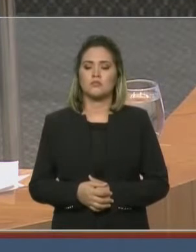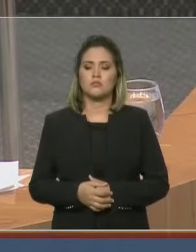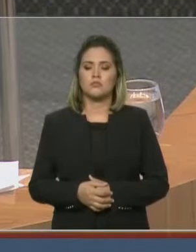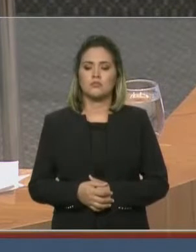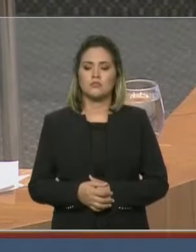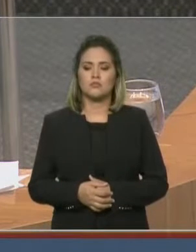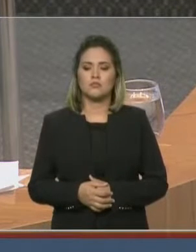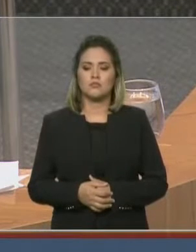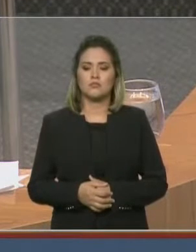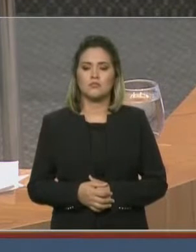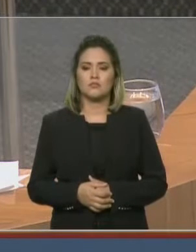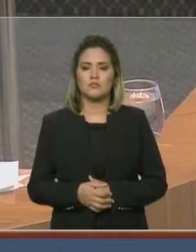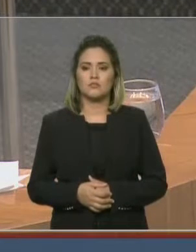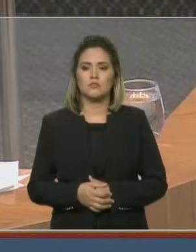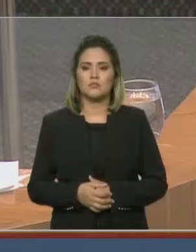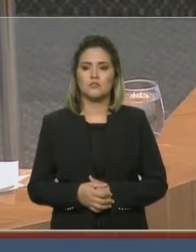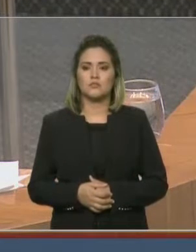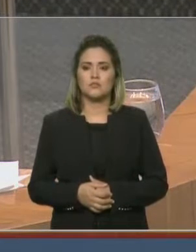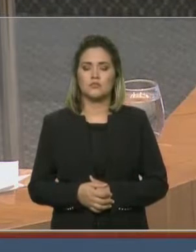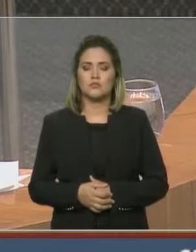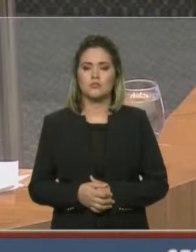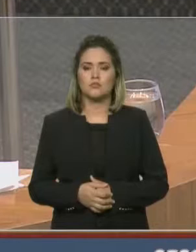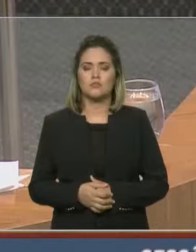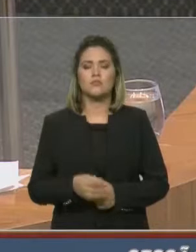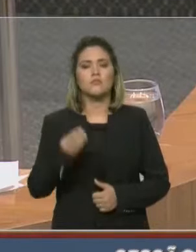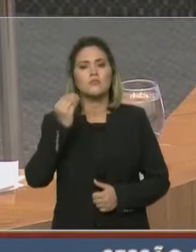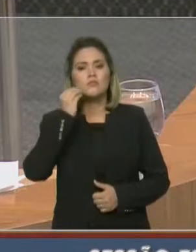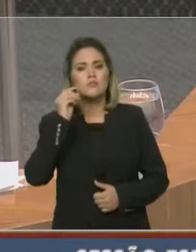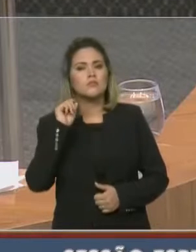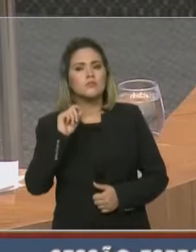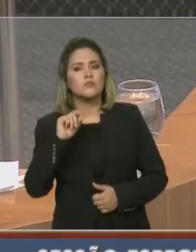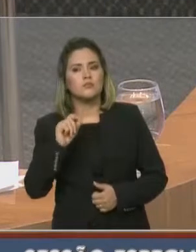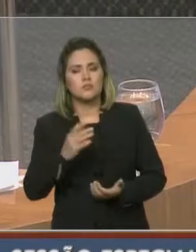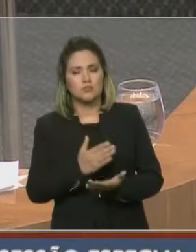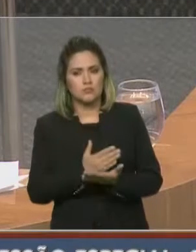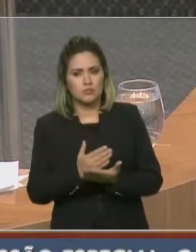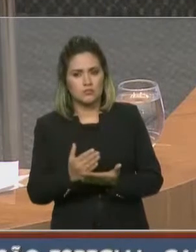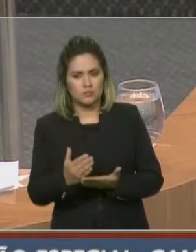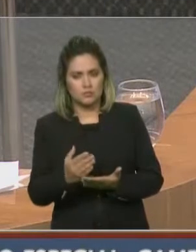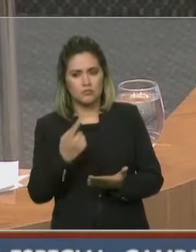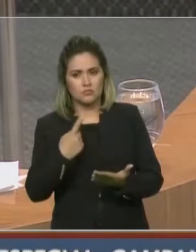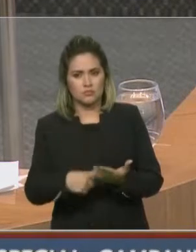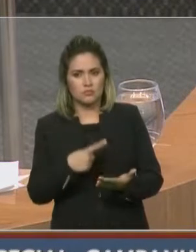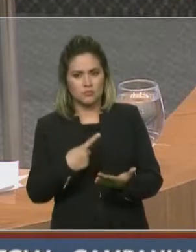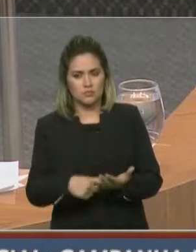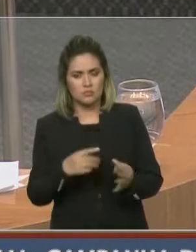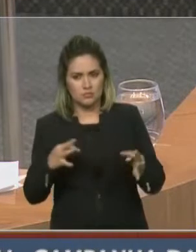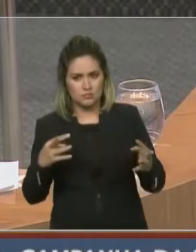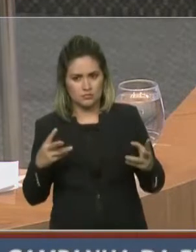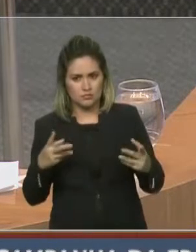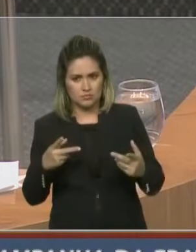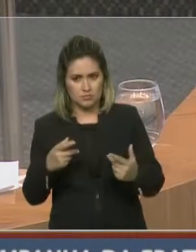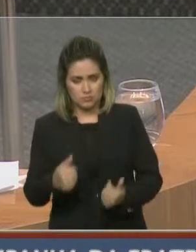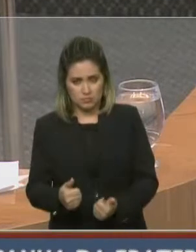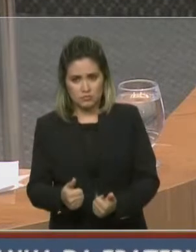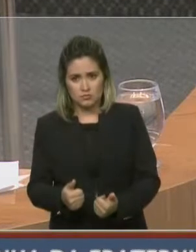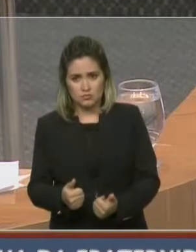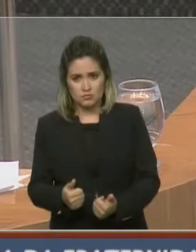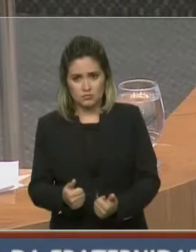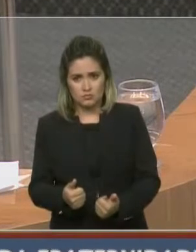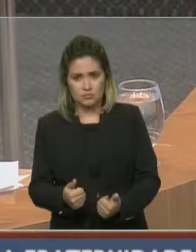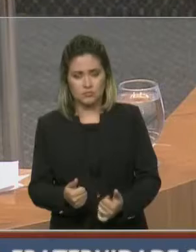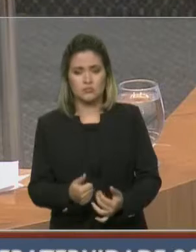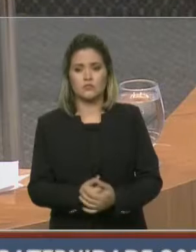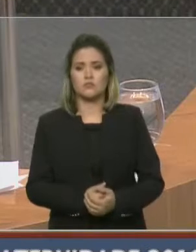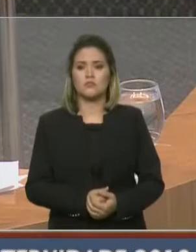que se inicia o compromisso de todos em acompanhar o poder público para garantir à